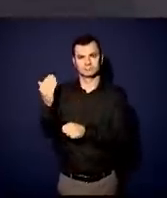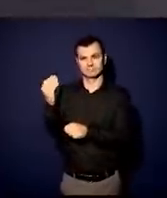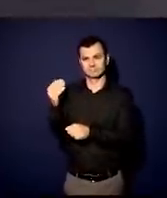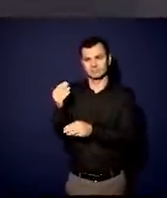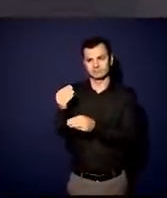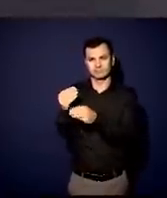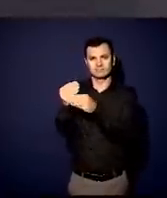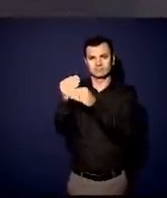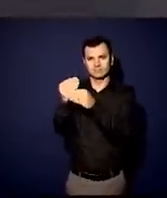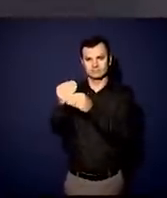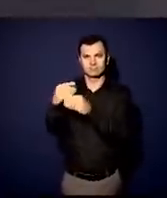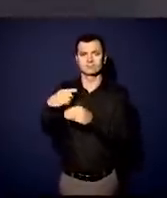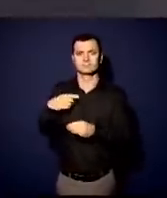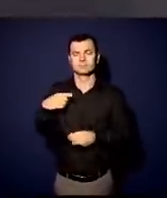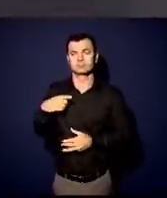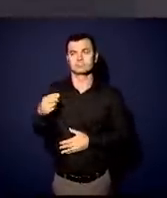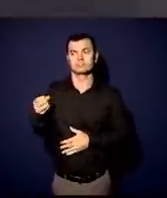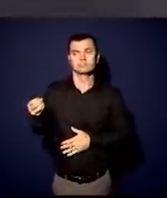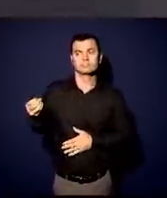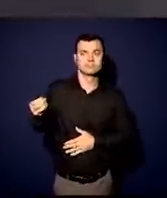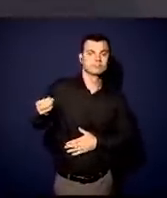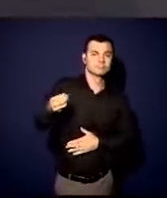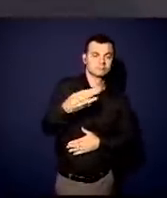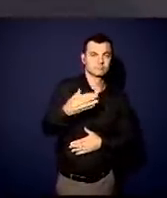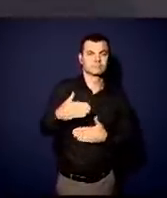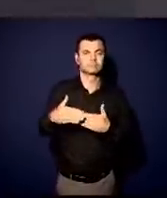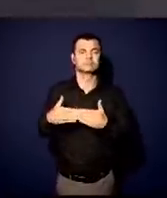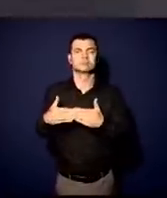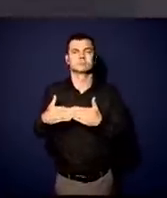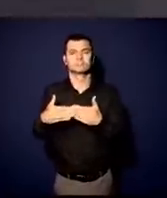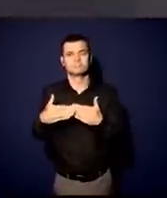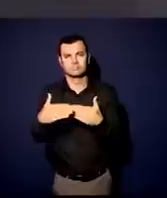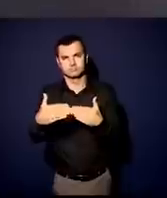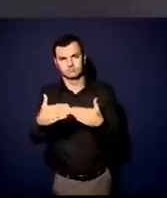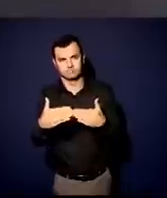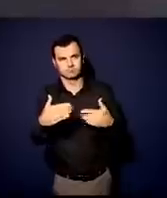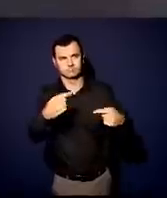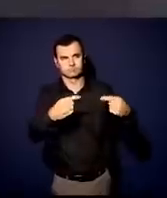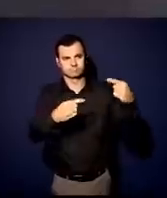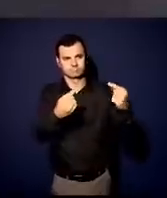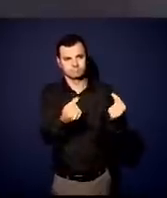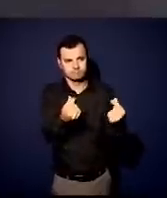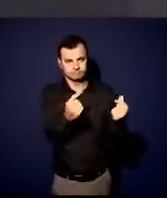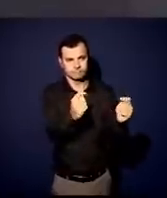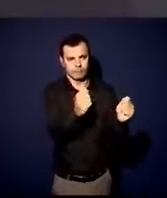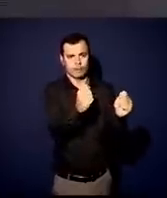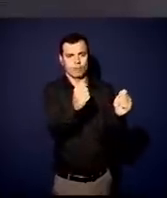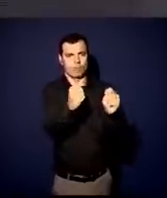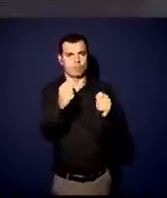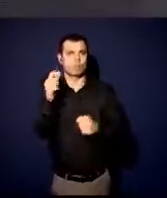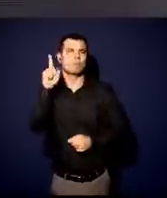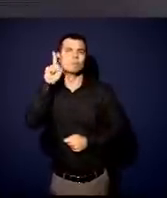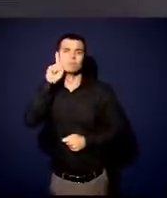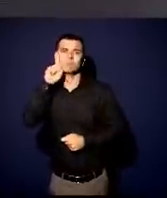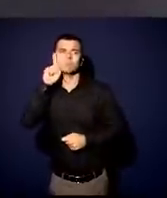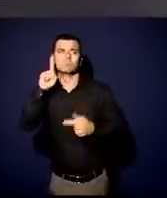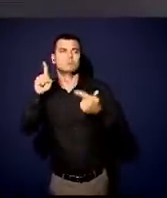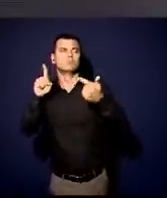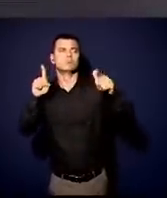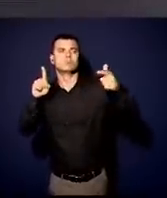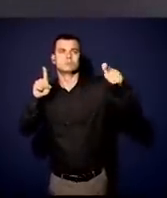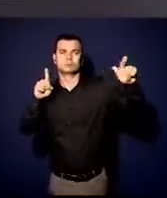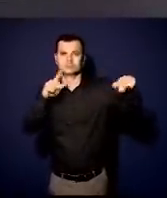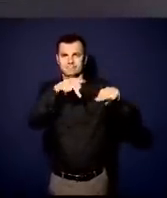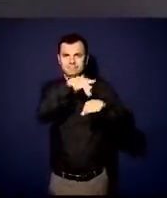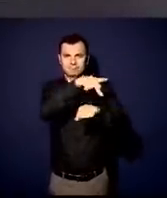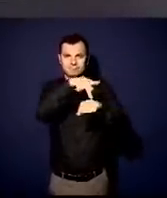um GAP cada vez maior no nível de aperto de política monetária dos Estados Unidos frente as outras economias tá